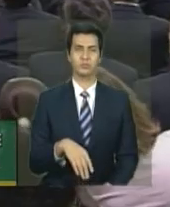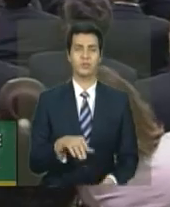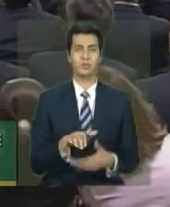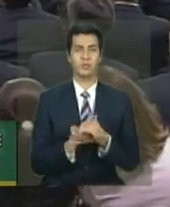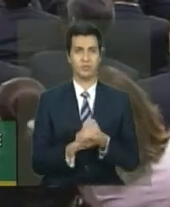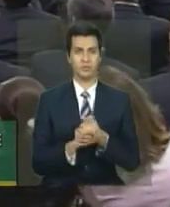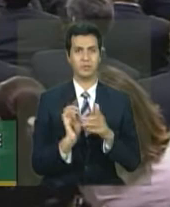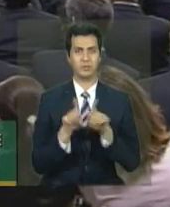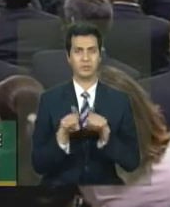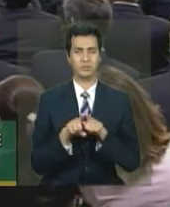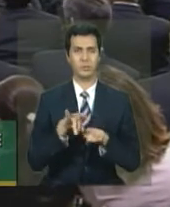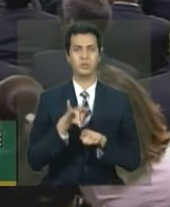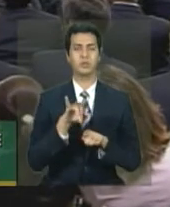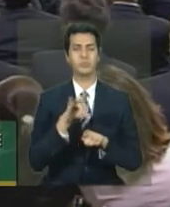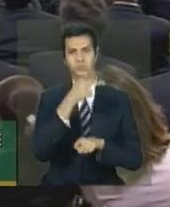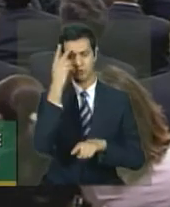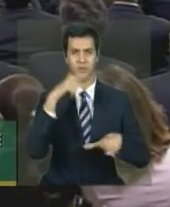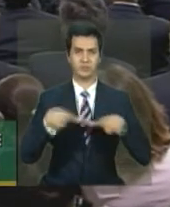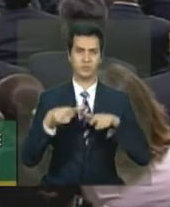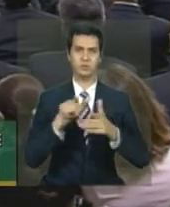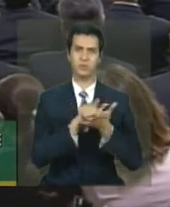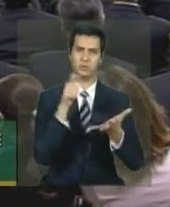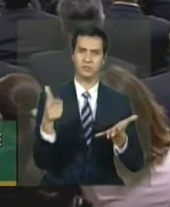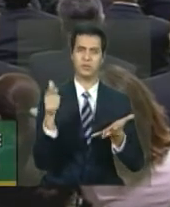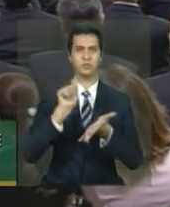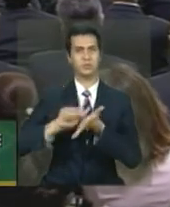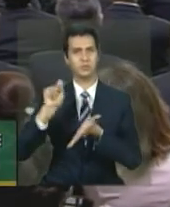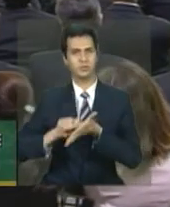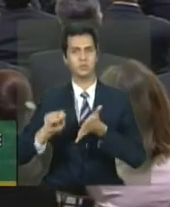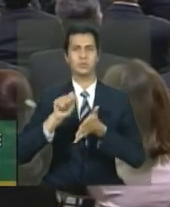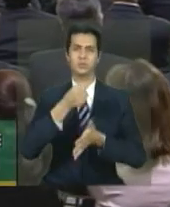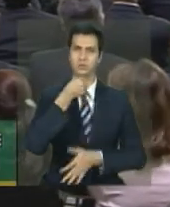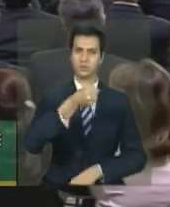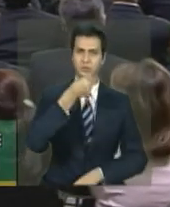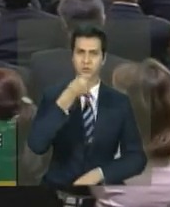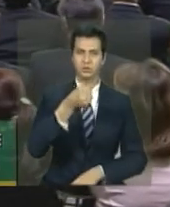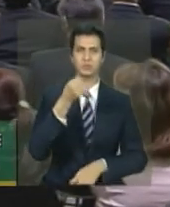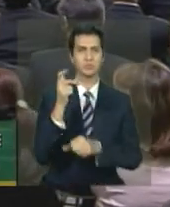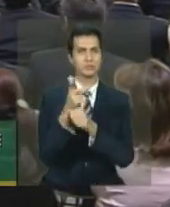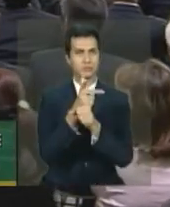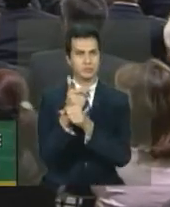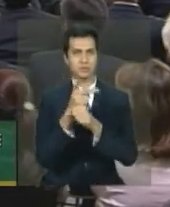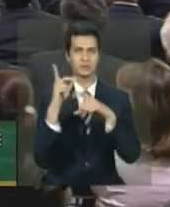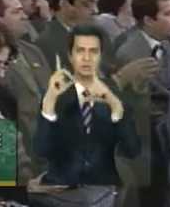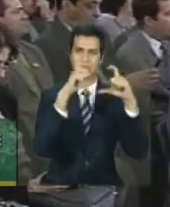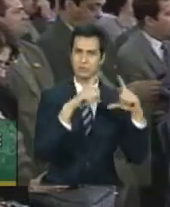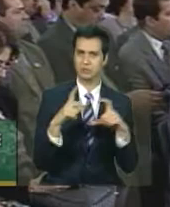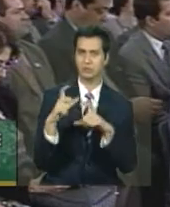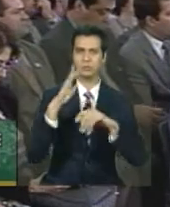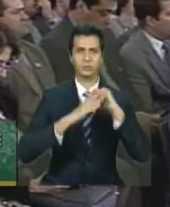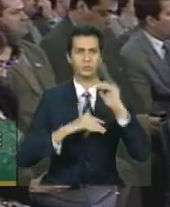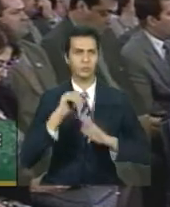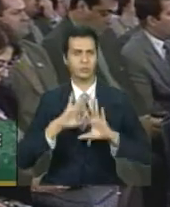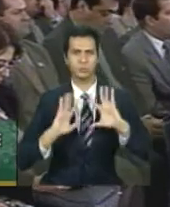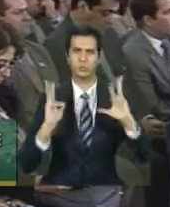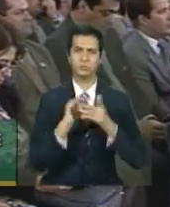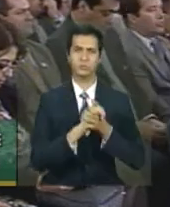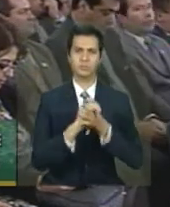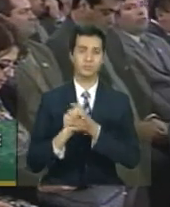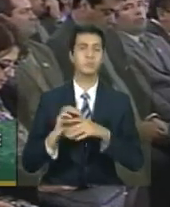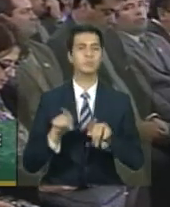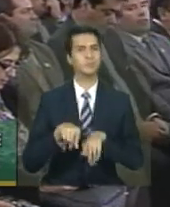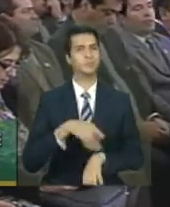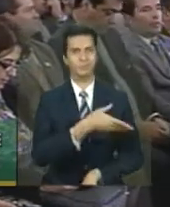os jornalistas, fotógrafos e cinegrafistas. Cumprimentar a cada um dos presentes. Eu